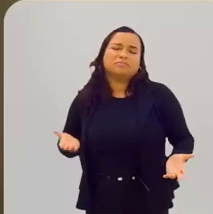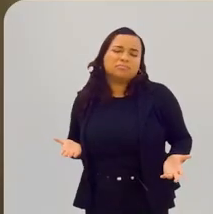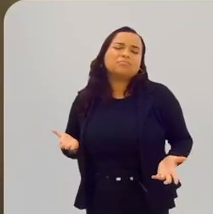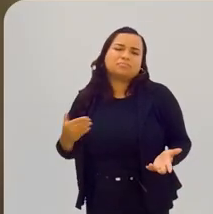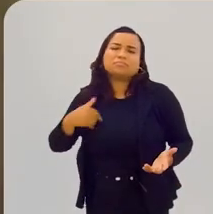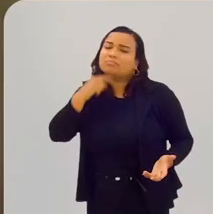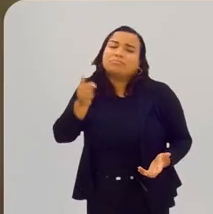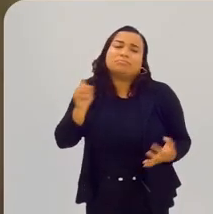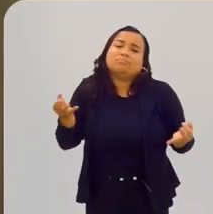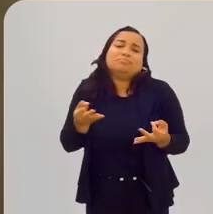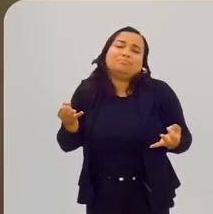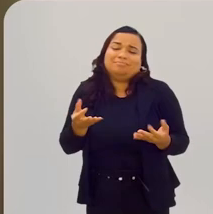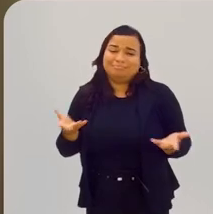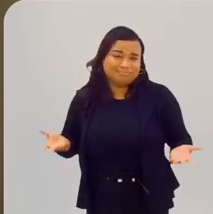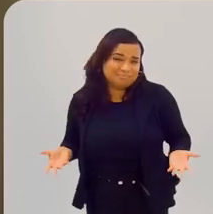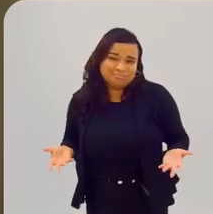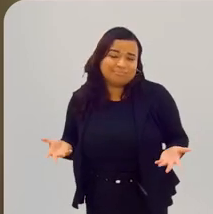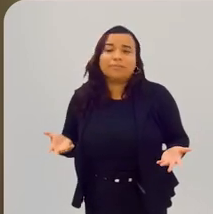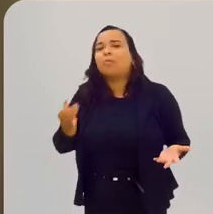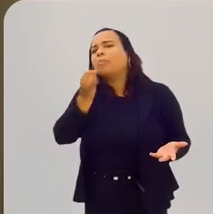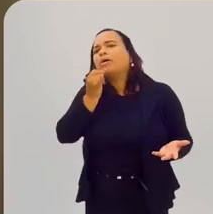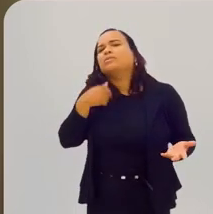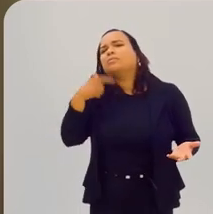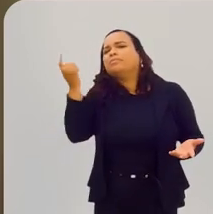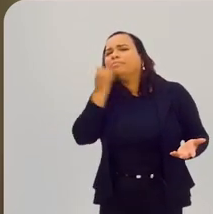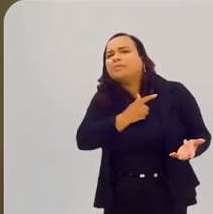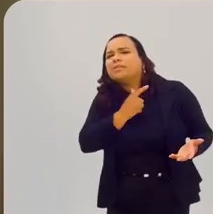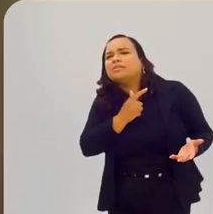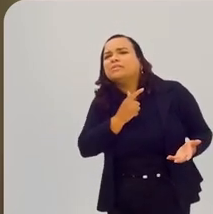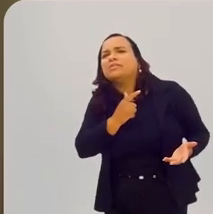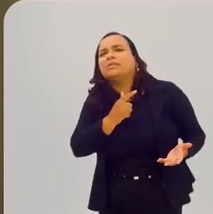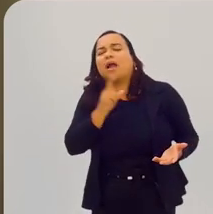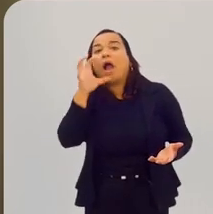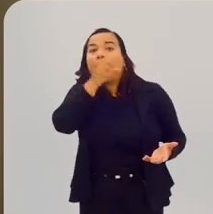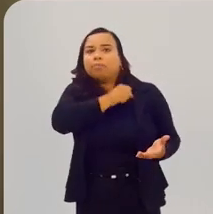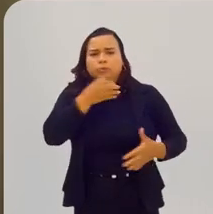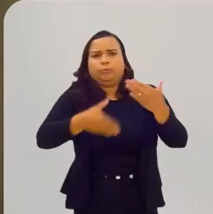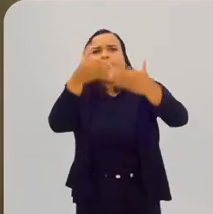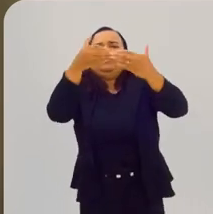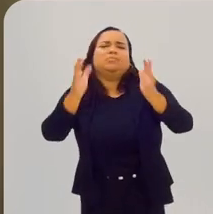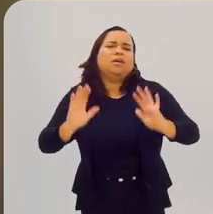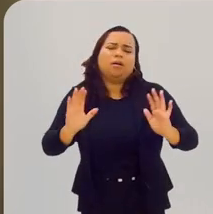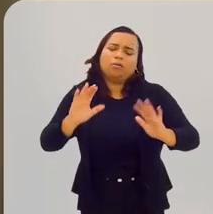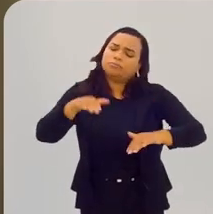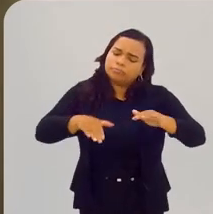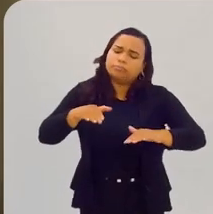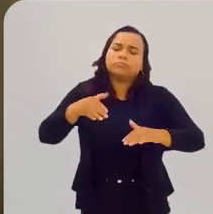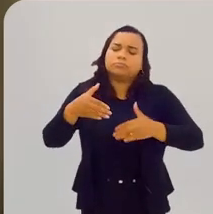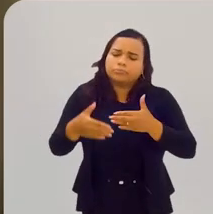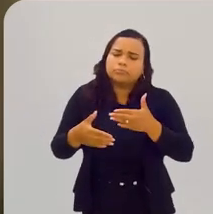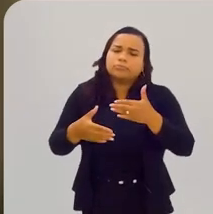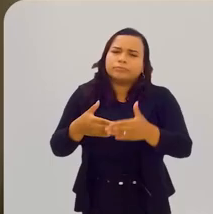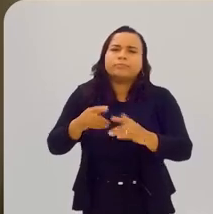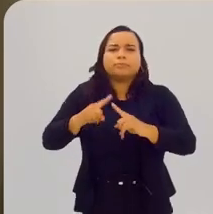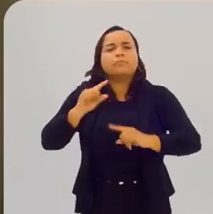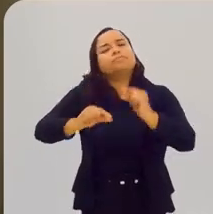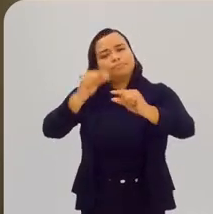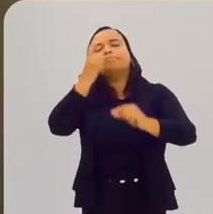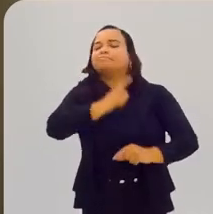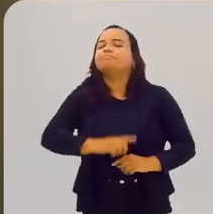não não vou conseguir de repente até chegar ali naquele momento tão rapidamente mas